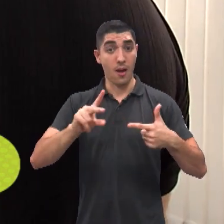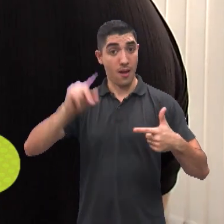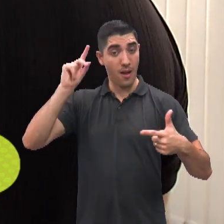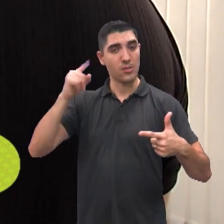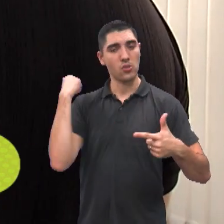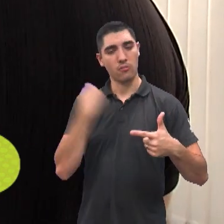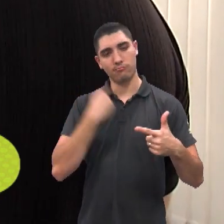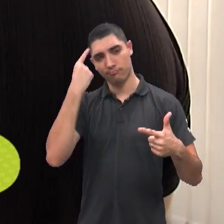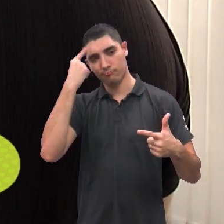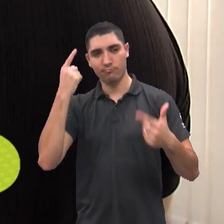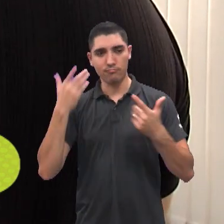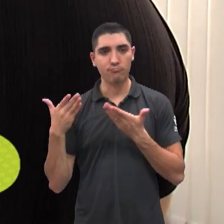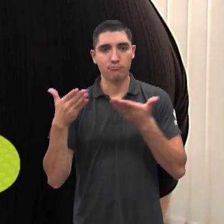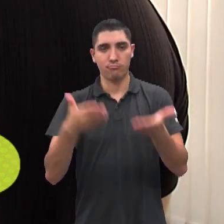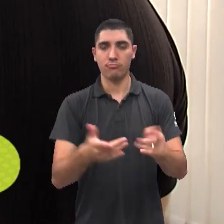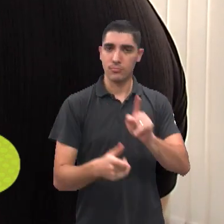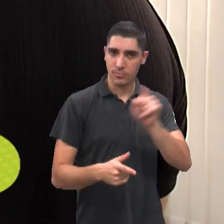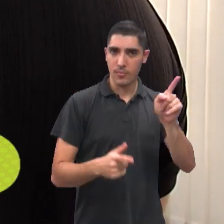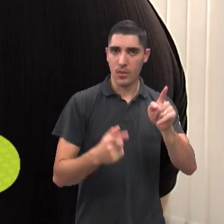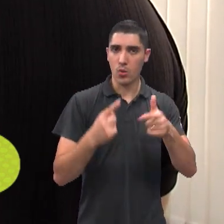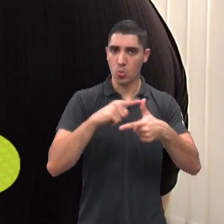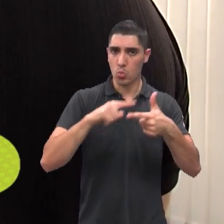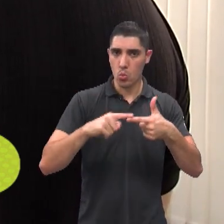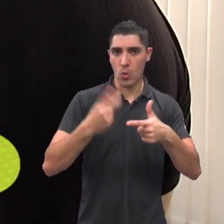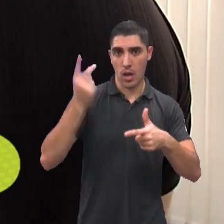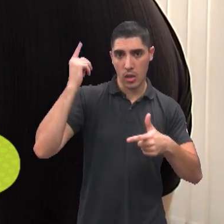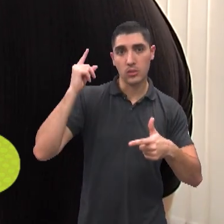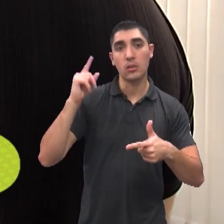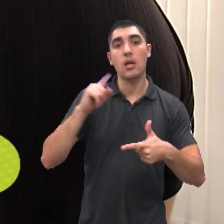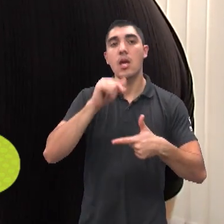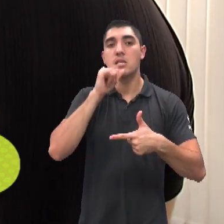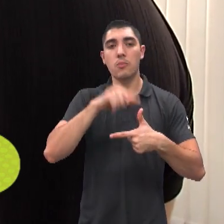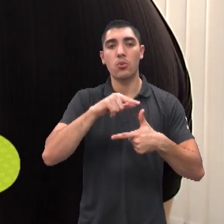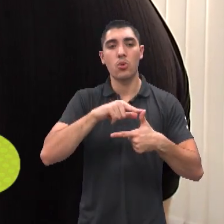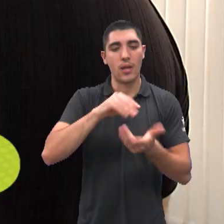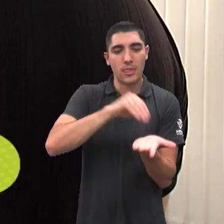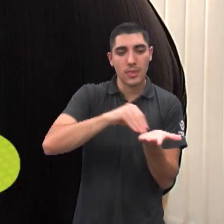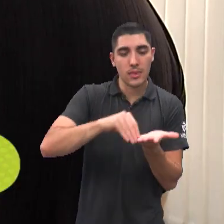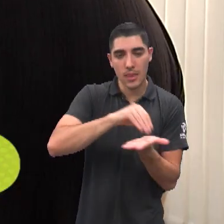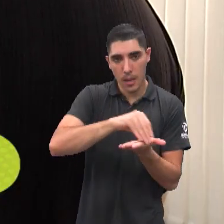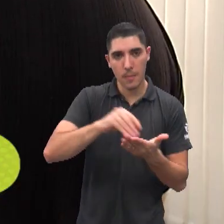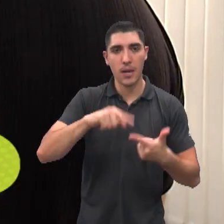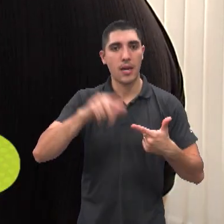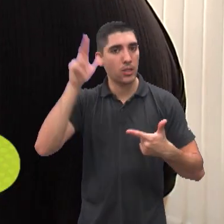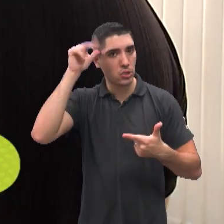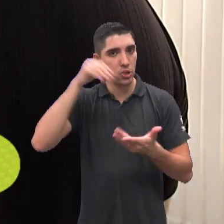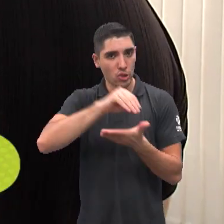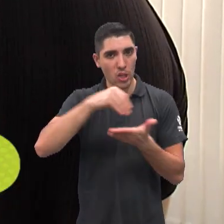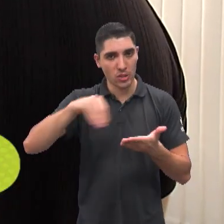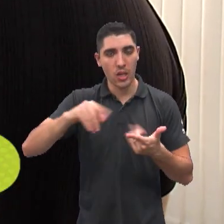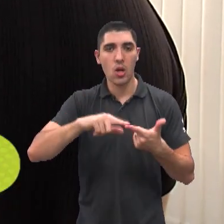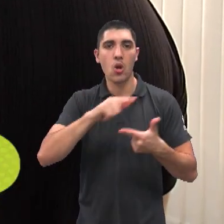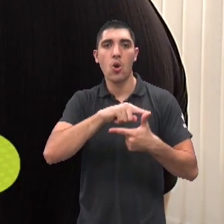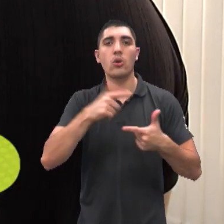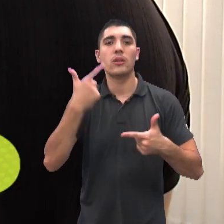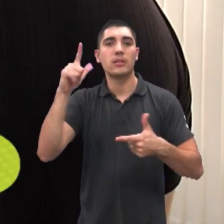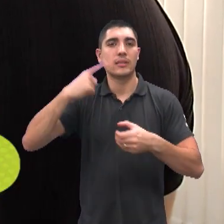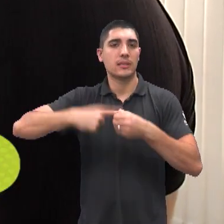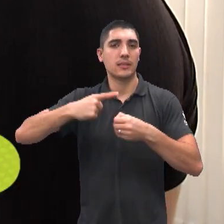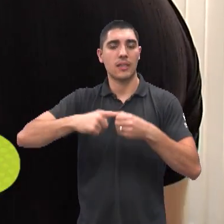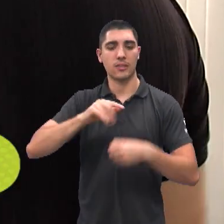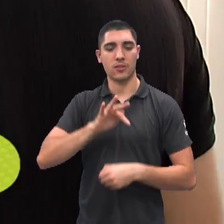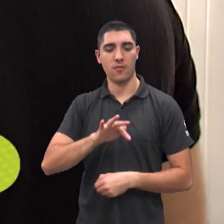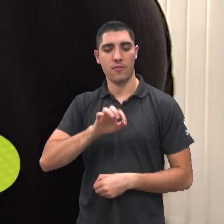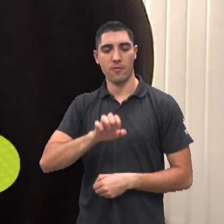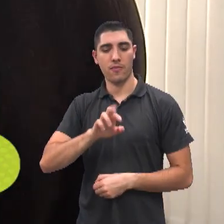se prontificar e receber todos. Então acabou que Damas de Xadrez foi para Ferraz e todas as outras ficaram aqui com o município de São José dos